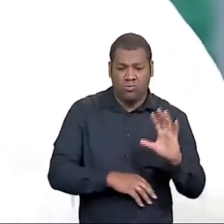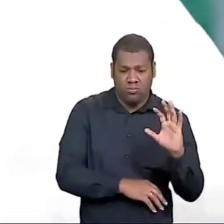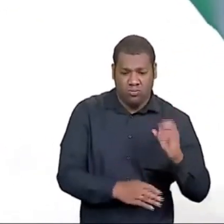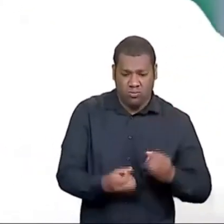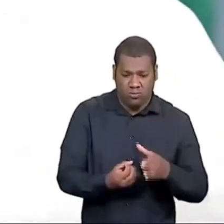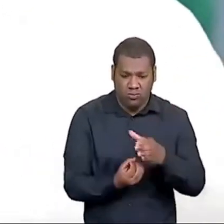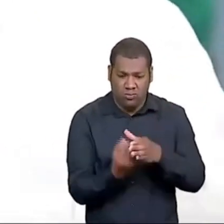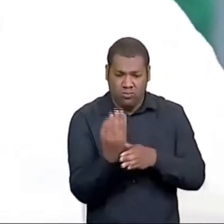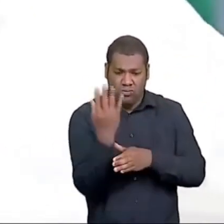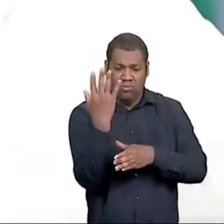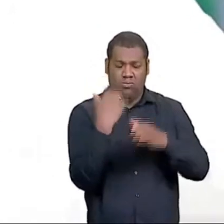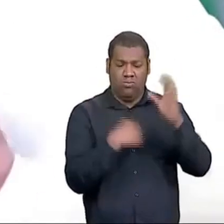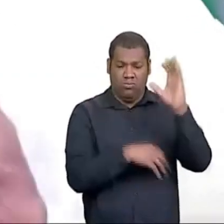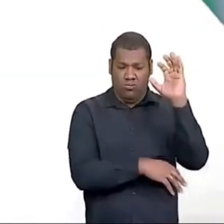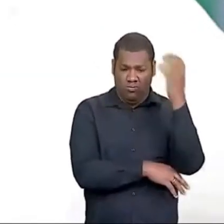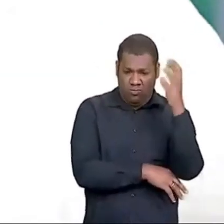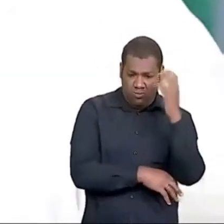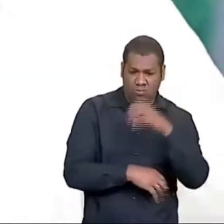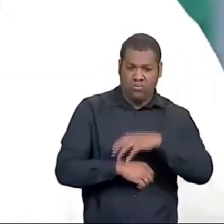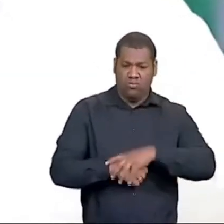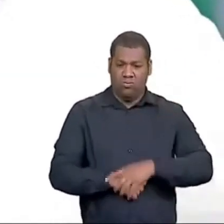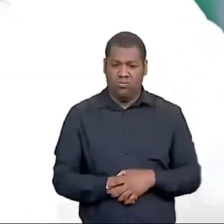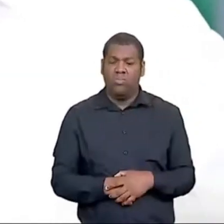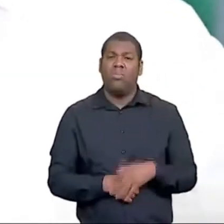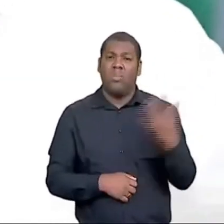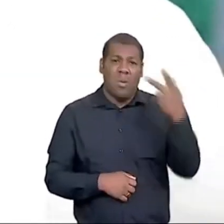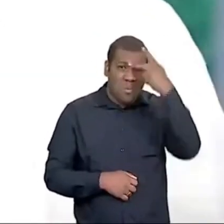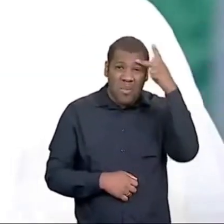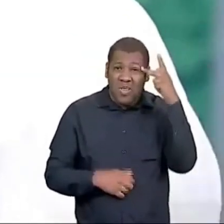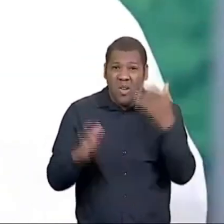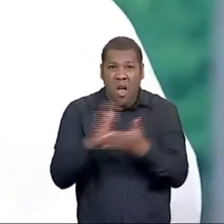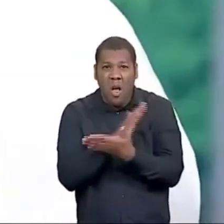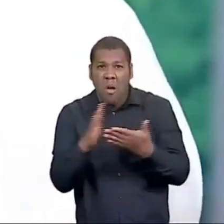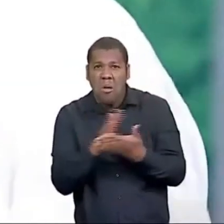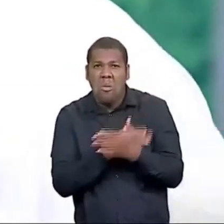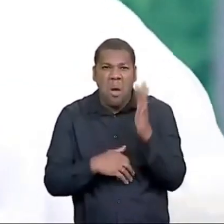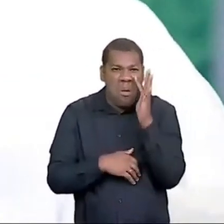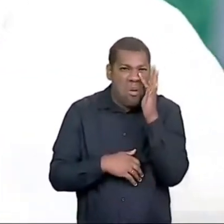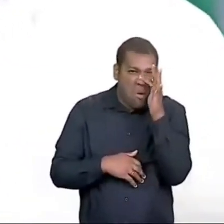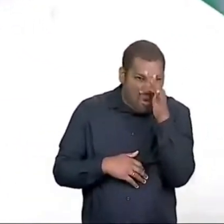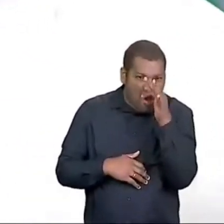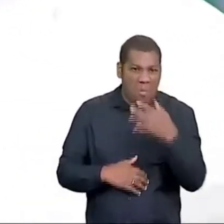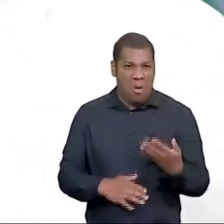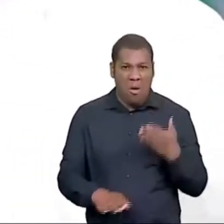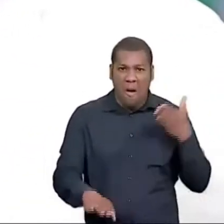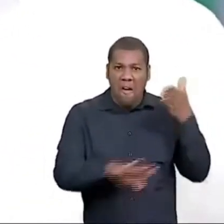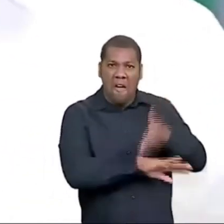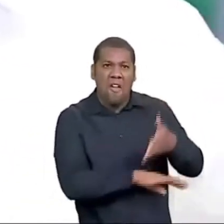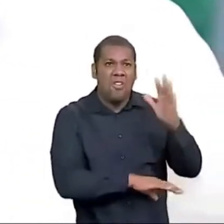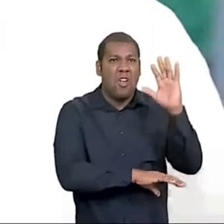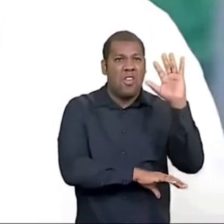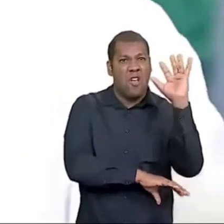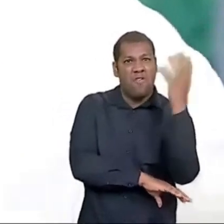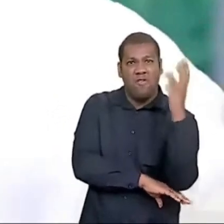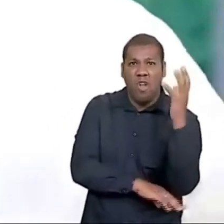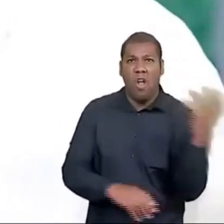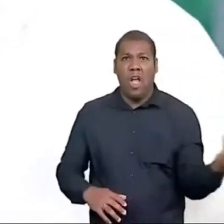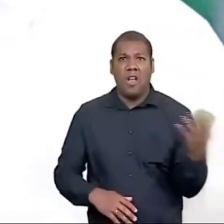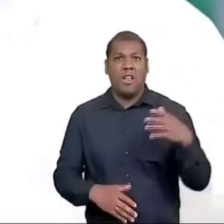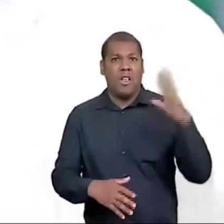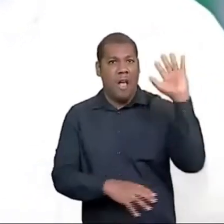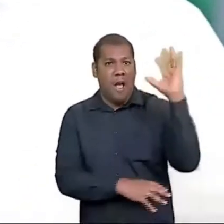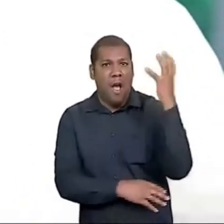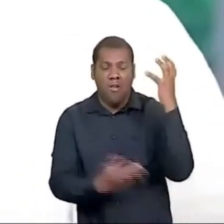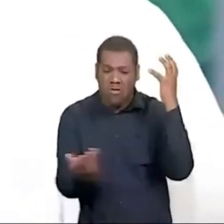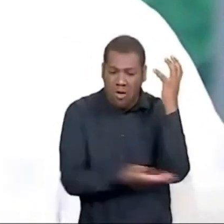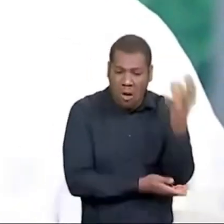vai cortando as coisas sem pedir licença, vai garimpando sem pedir licença, vai pegando minério sem